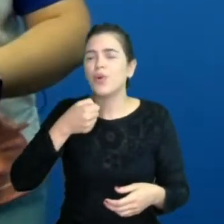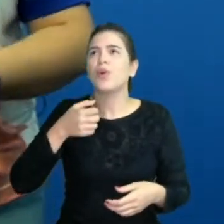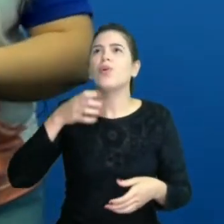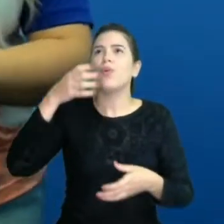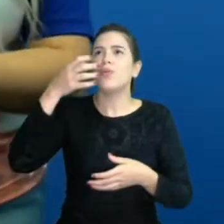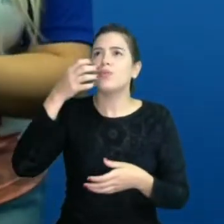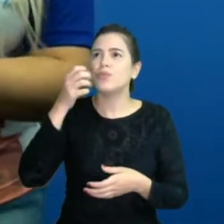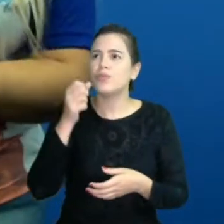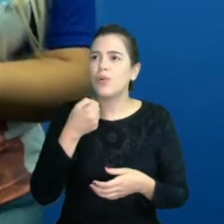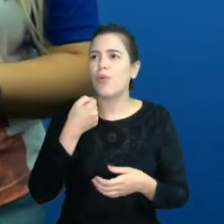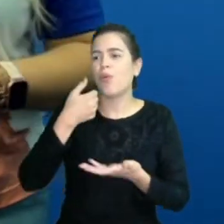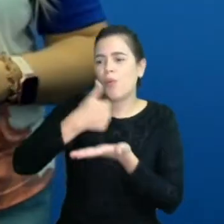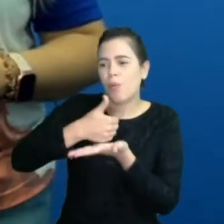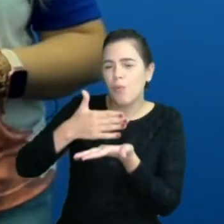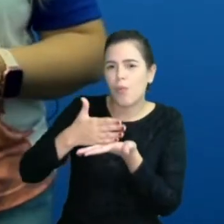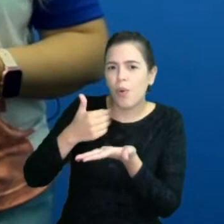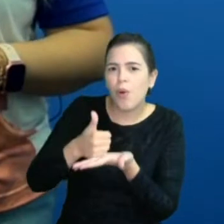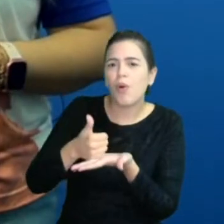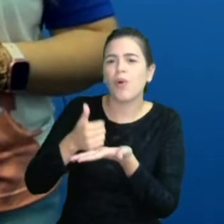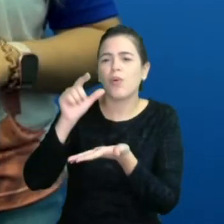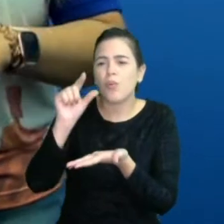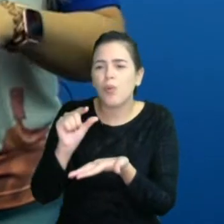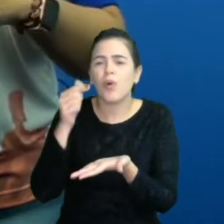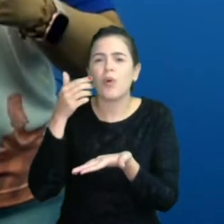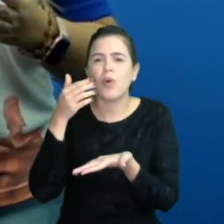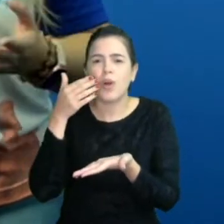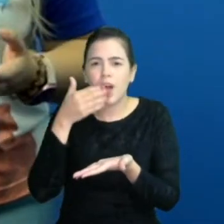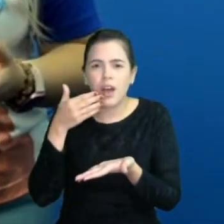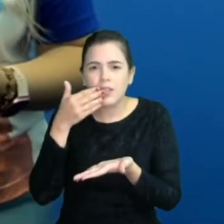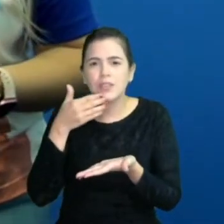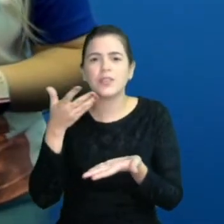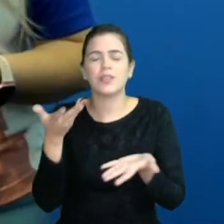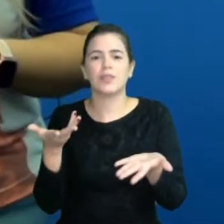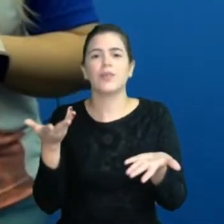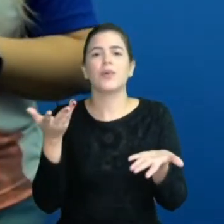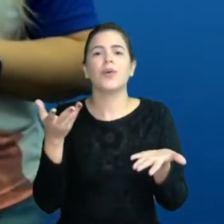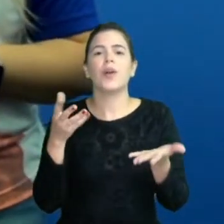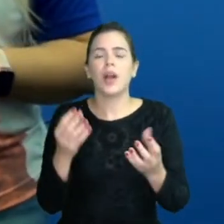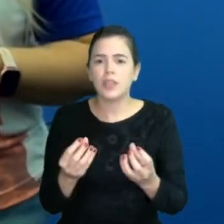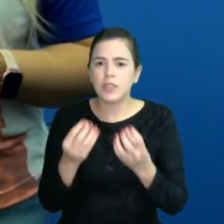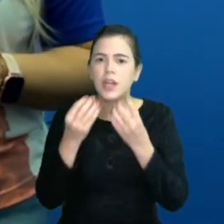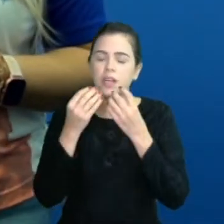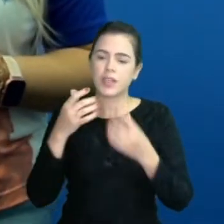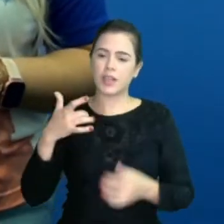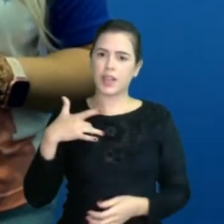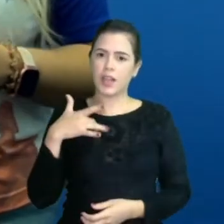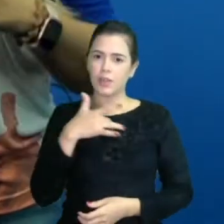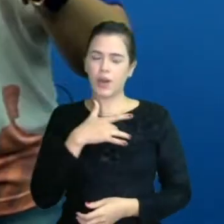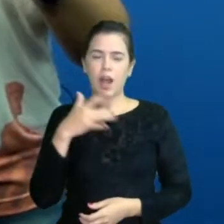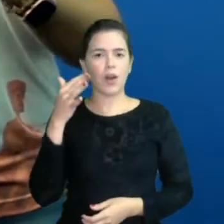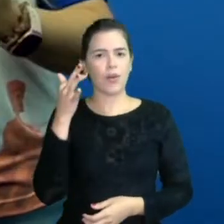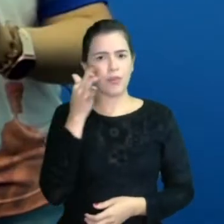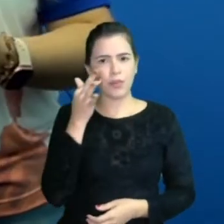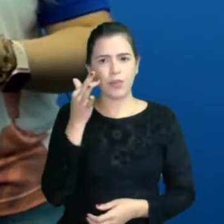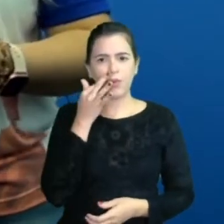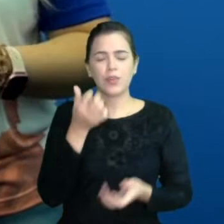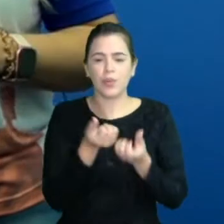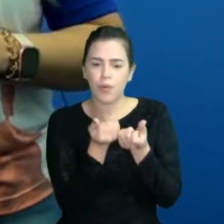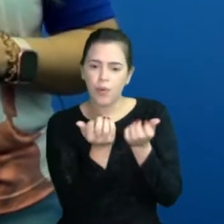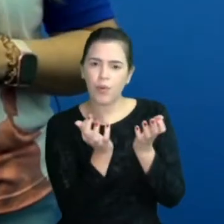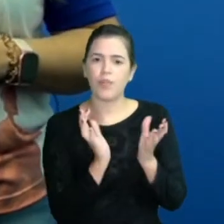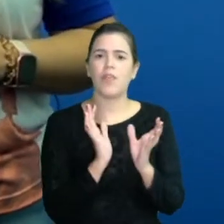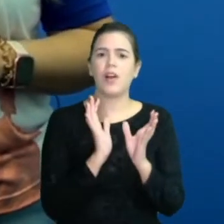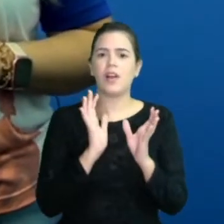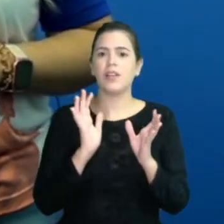menos açúcar, colocar fruta, pede para fazer um sanduíche natural, para colocar lá um alface, uma